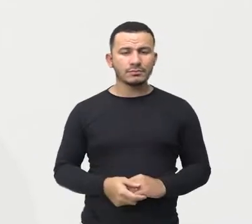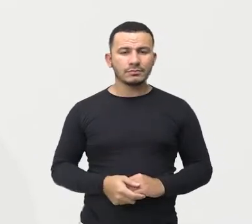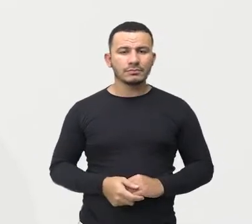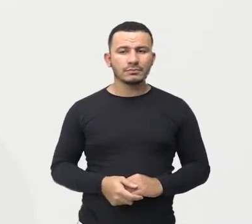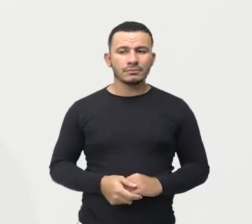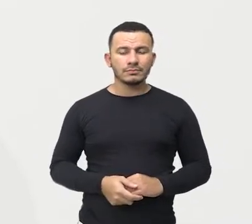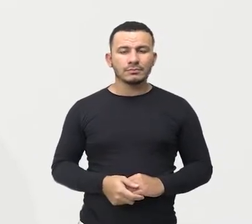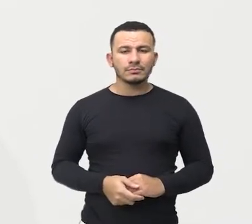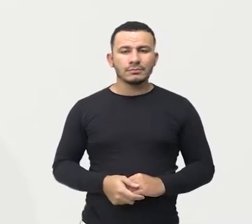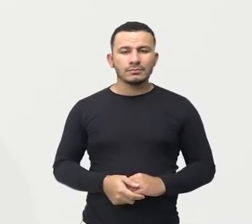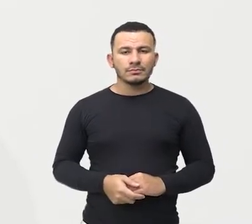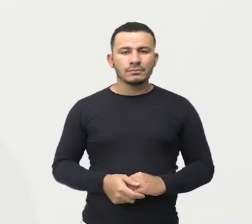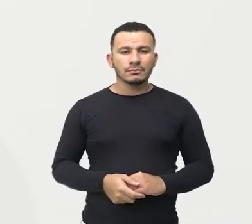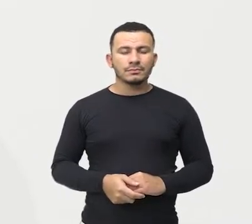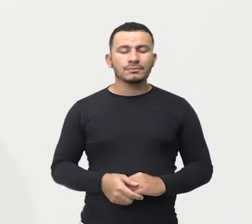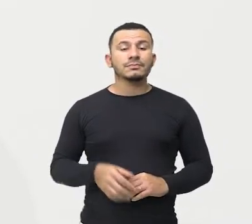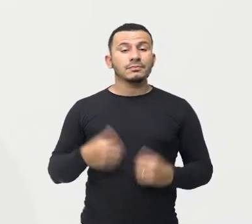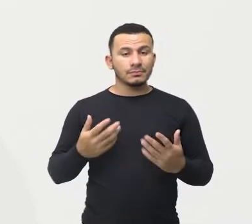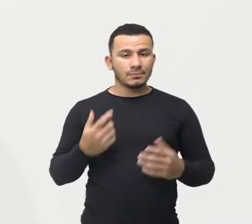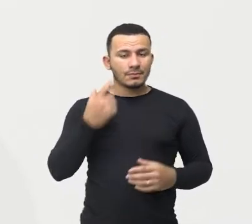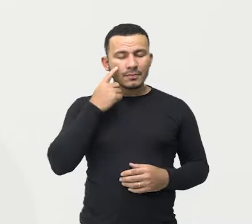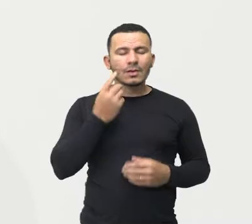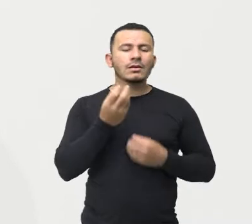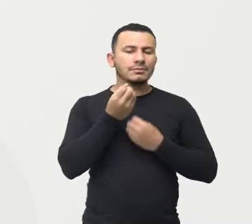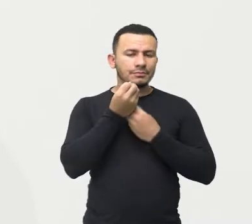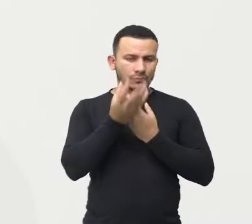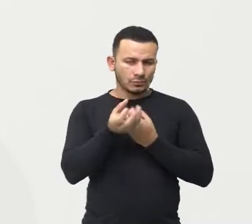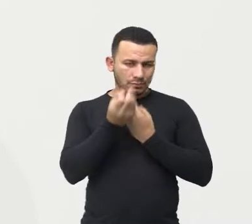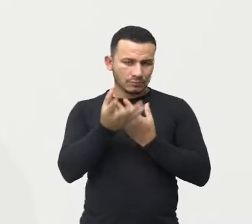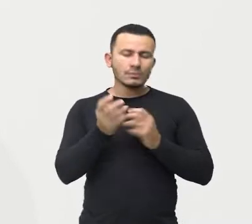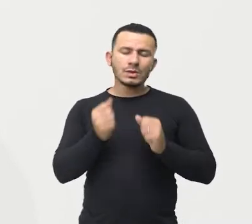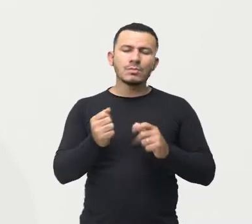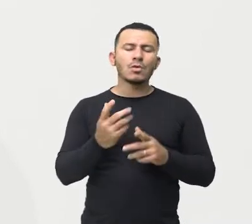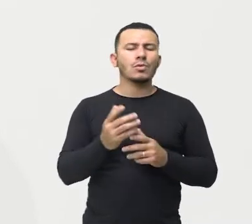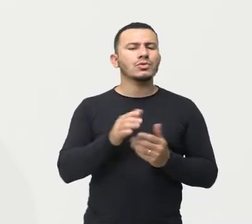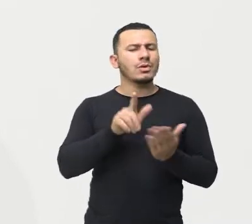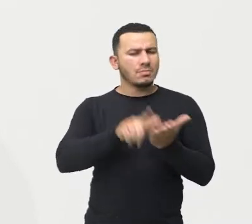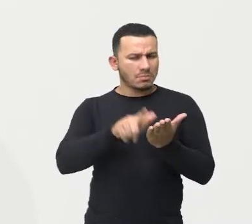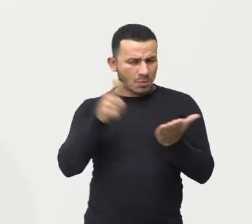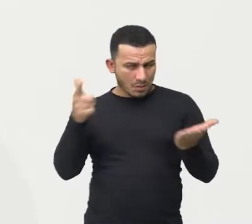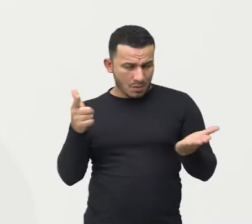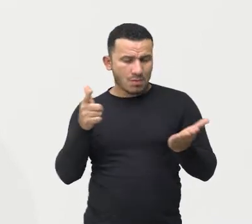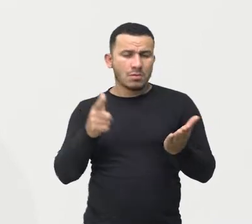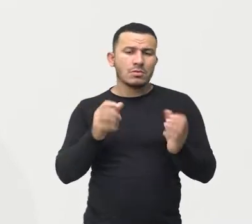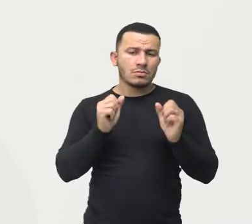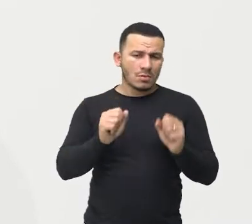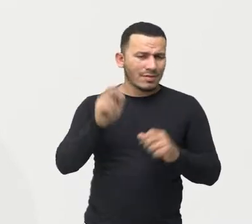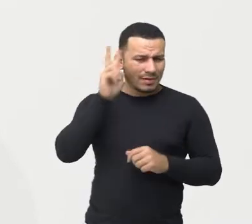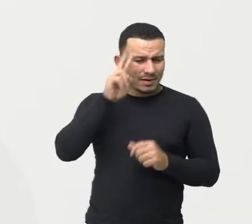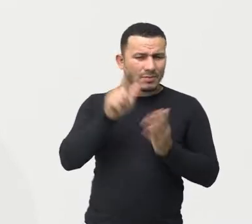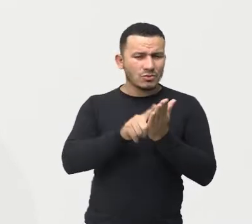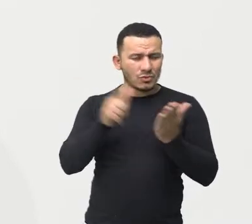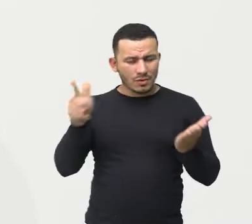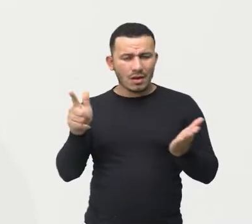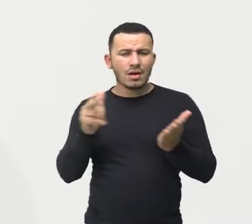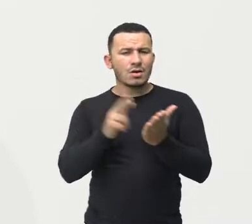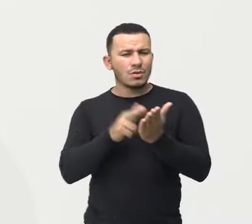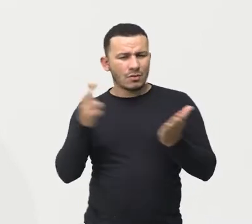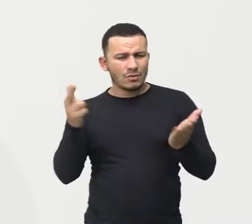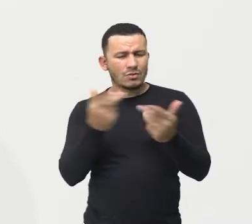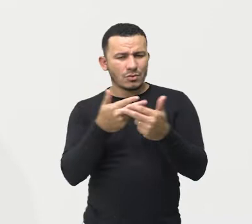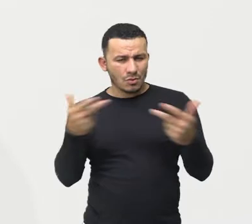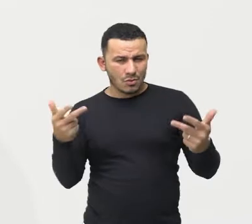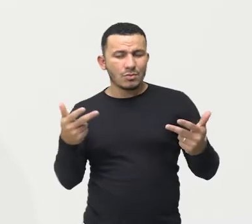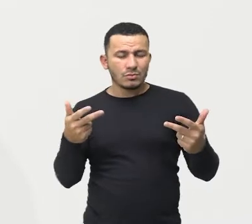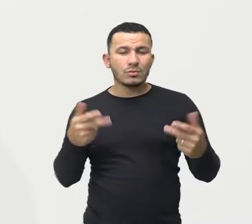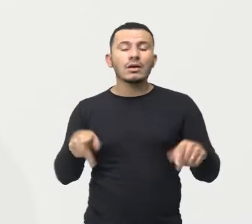notícia, observem que ela pode ser em veículos impressos, e aí, claro, você vai lembrar dos jornais da cidade,